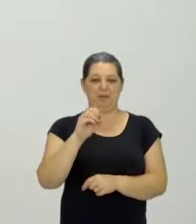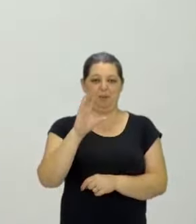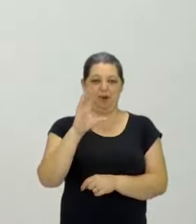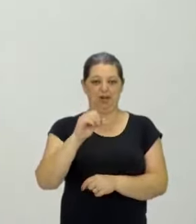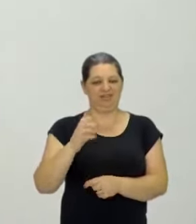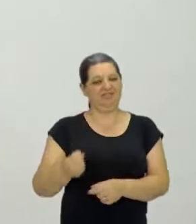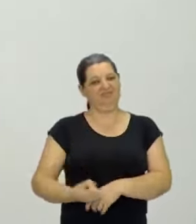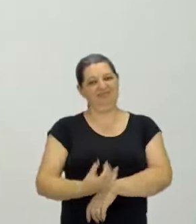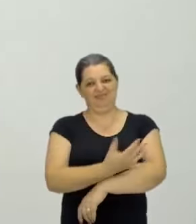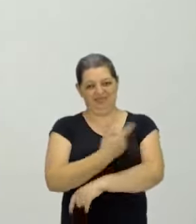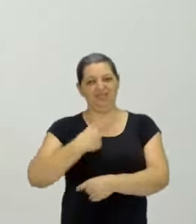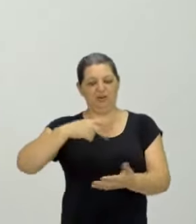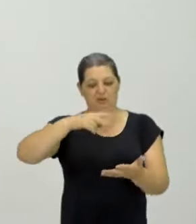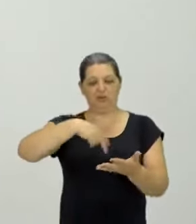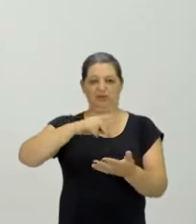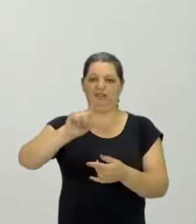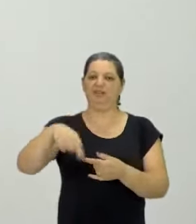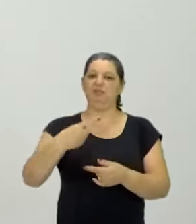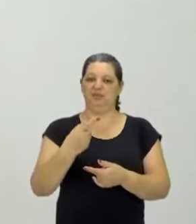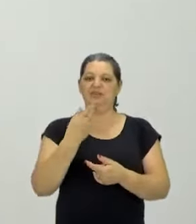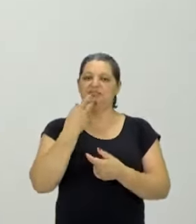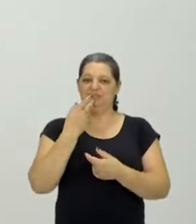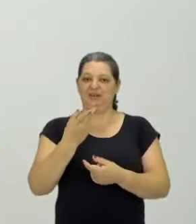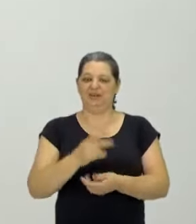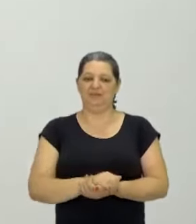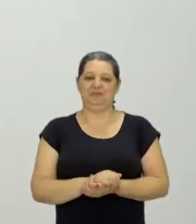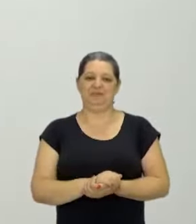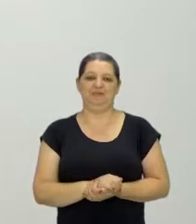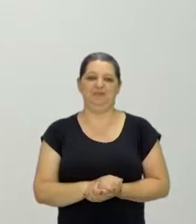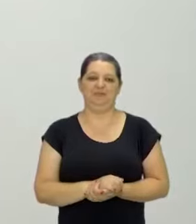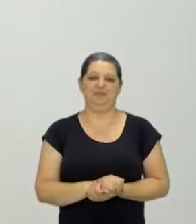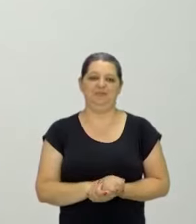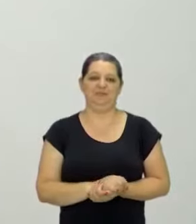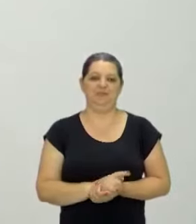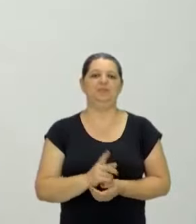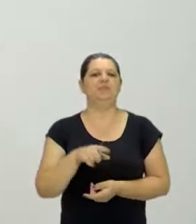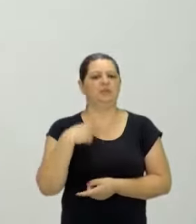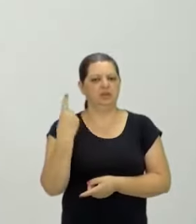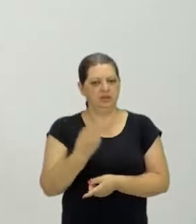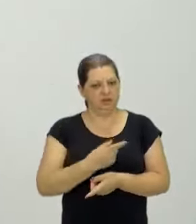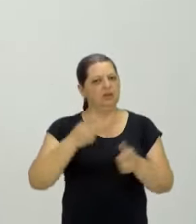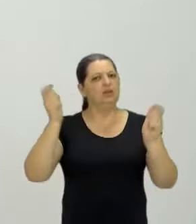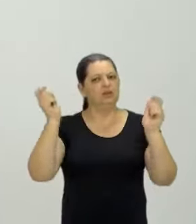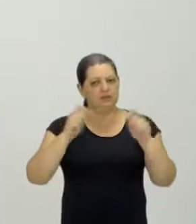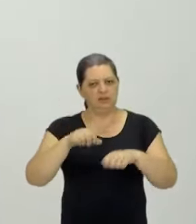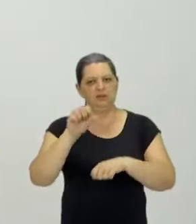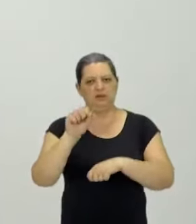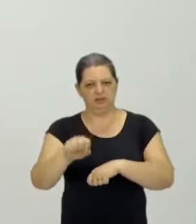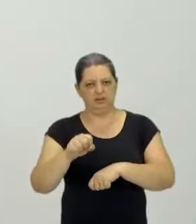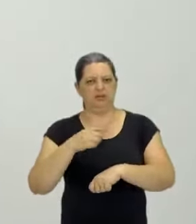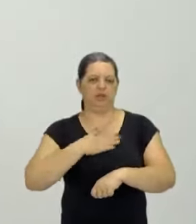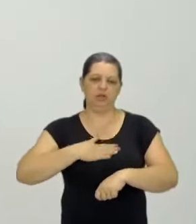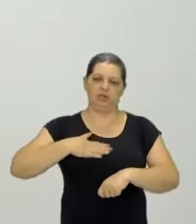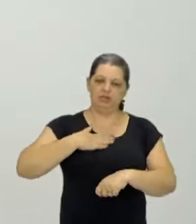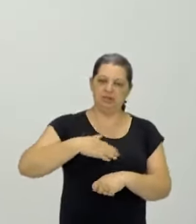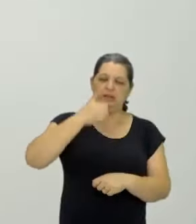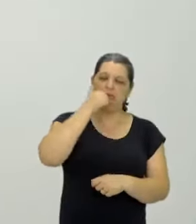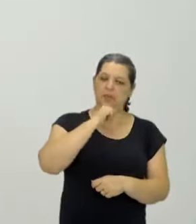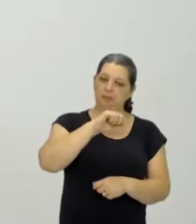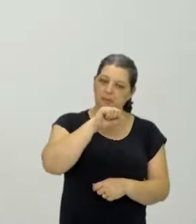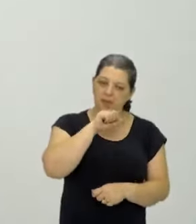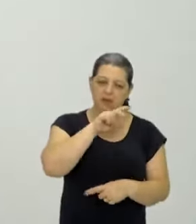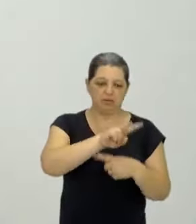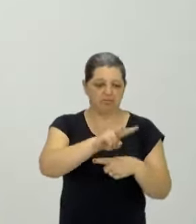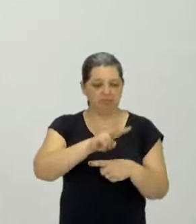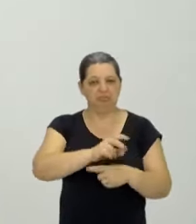Tá aqui, Alex, vou ler e depois eu falo. Então, a gente pode sim, né, gostar de ser mãe, gostar de ter Sim. família, gostar